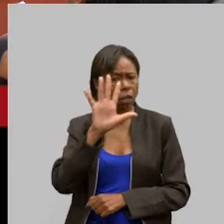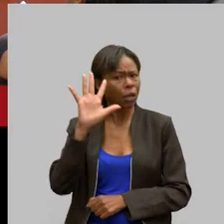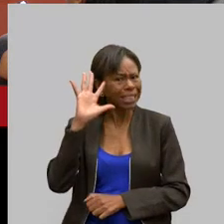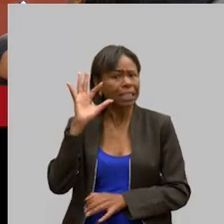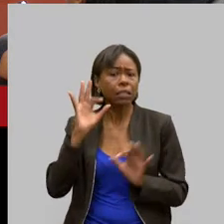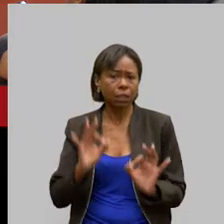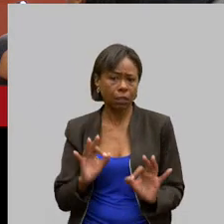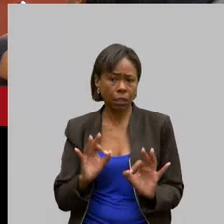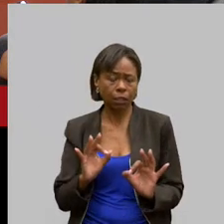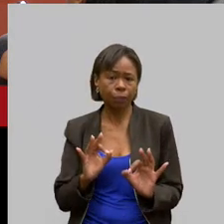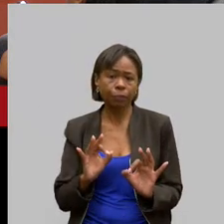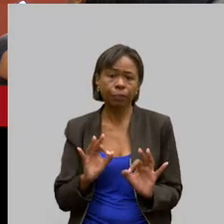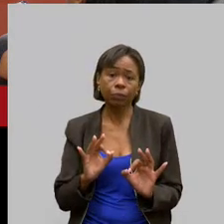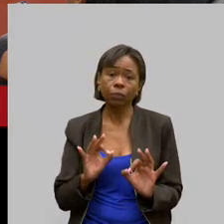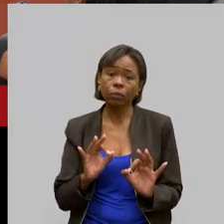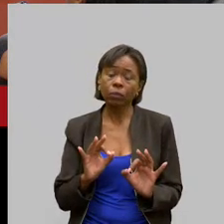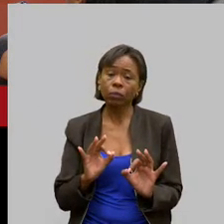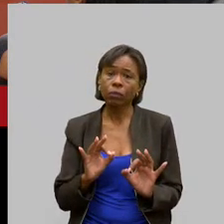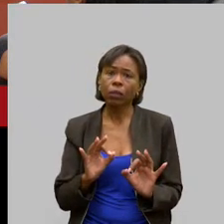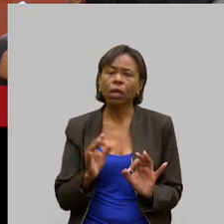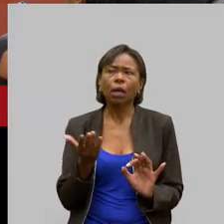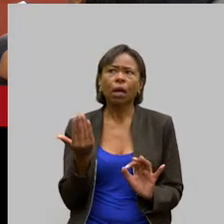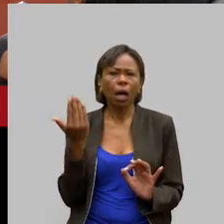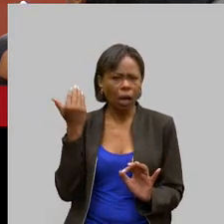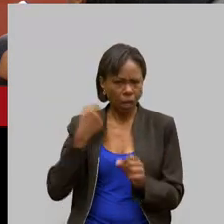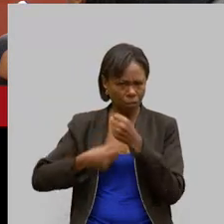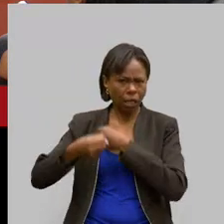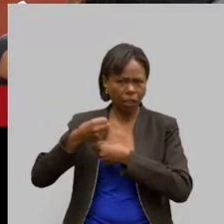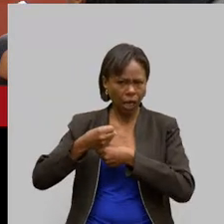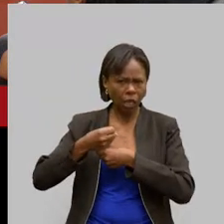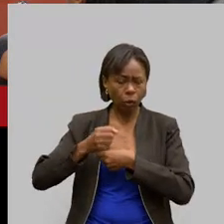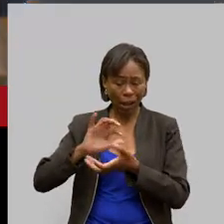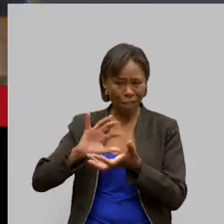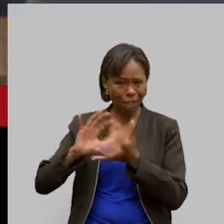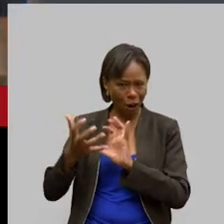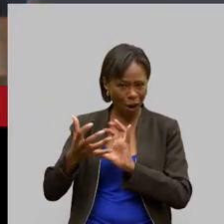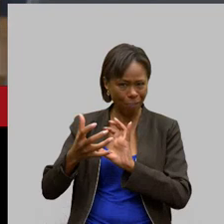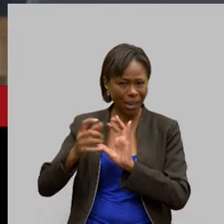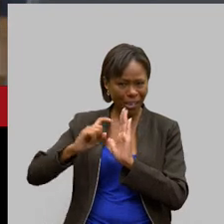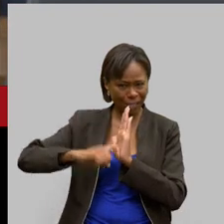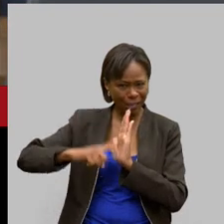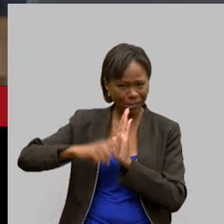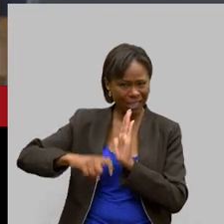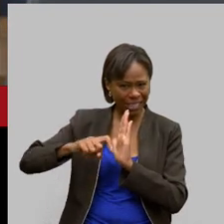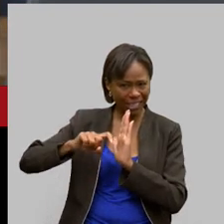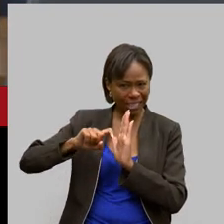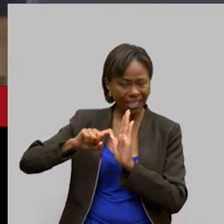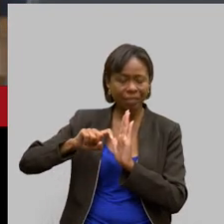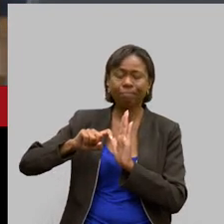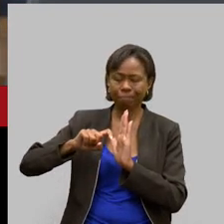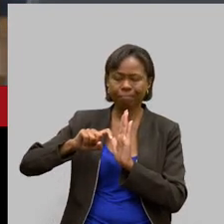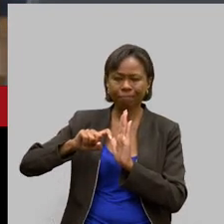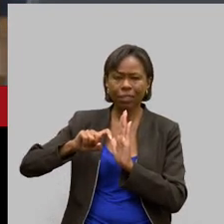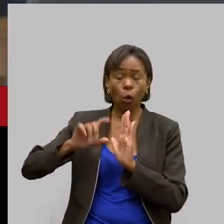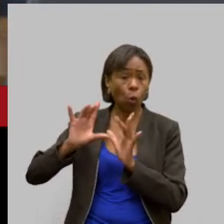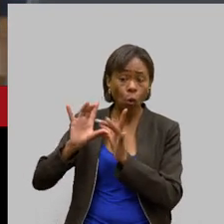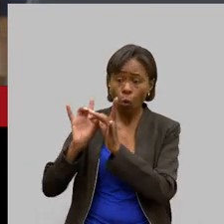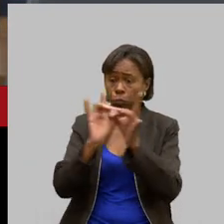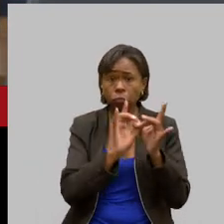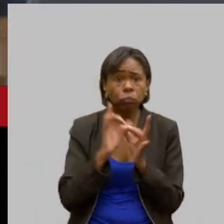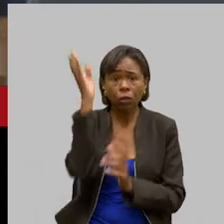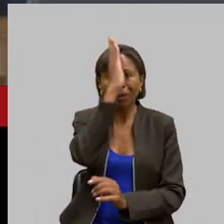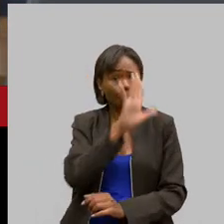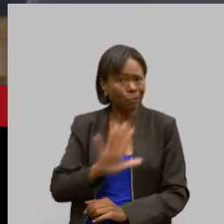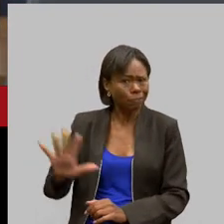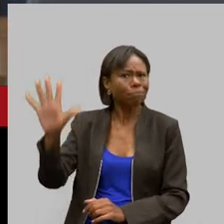como tive a oportunidade de conduzir o ano passado a reforma tributária e de uma maneira ou outra a gente unificou o país em torno da reforma tributária para que o Brasil pudesse retomar o